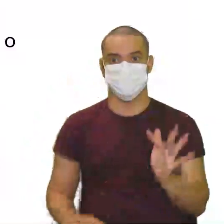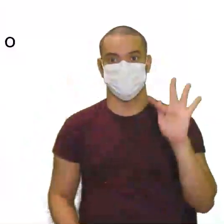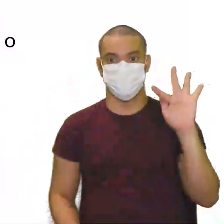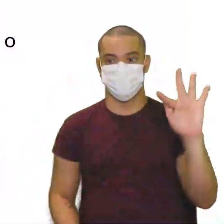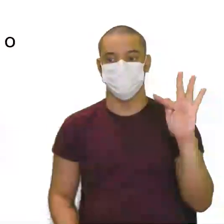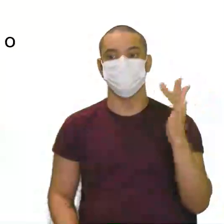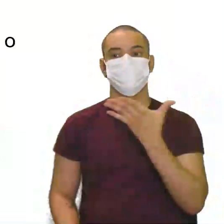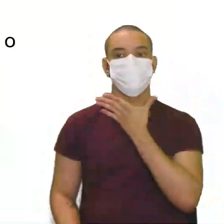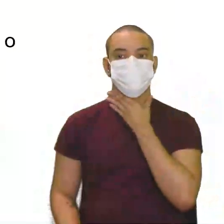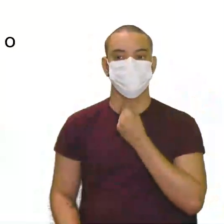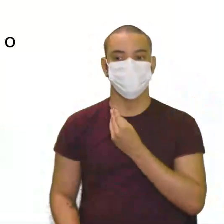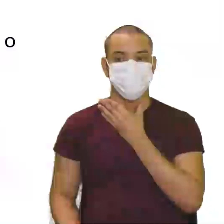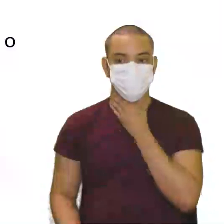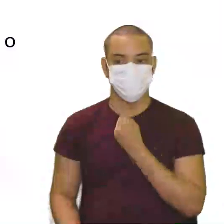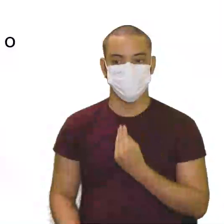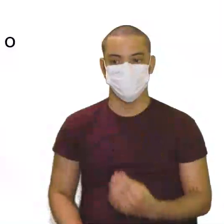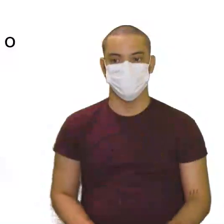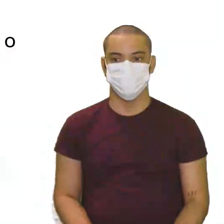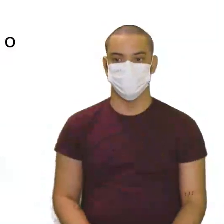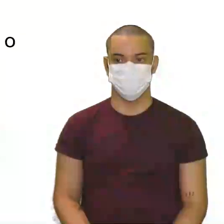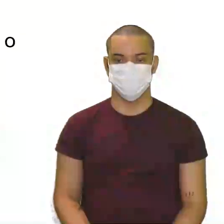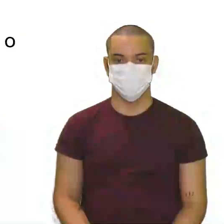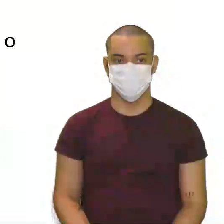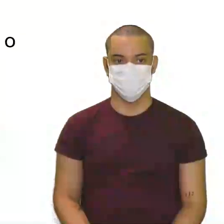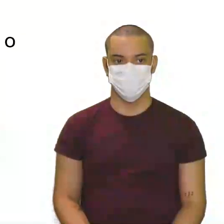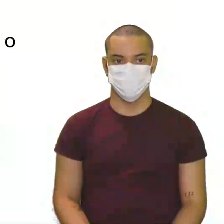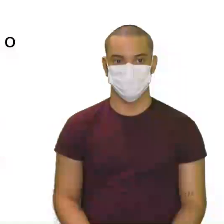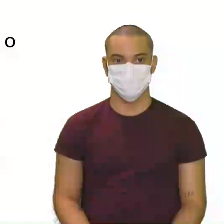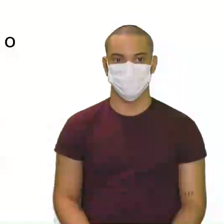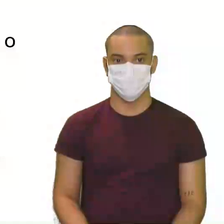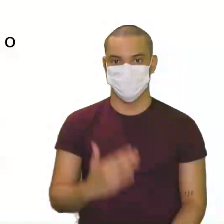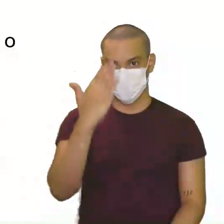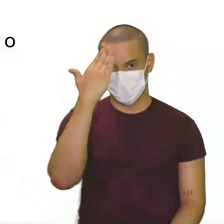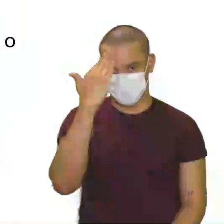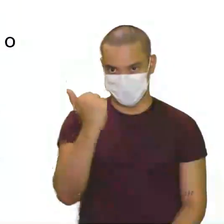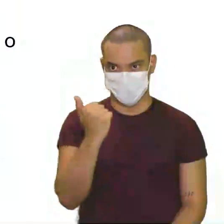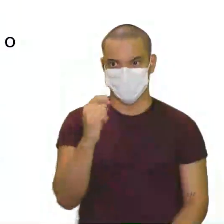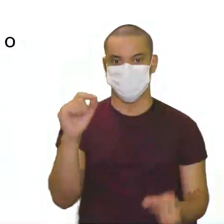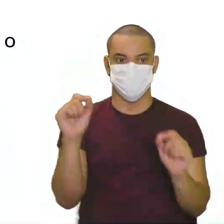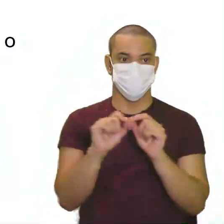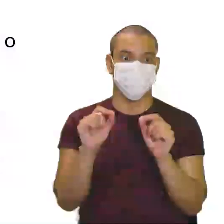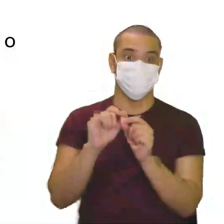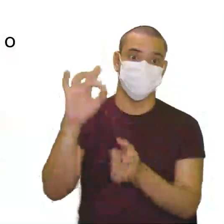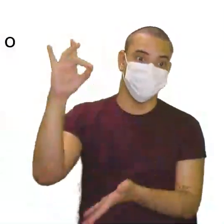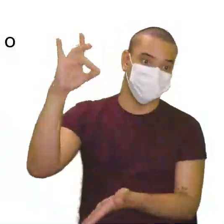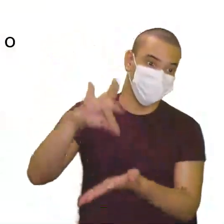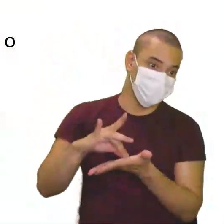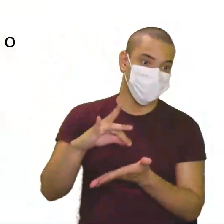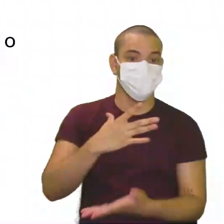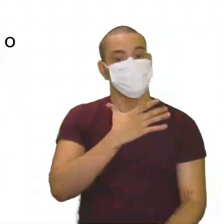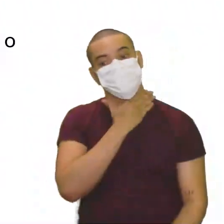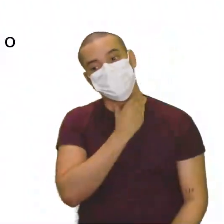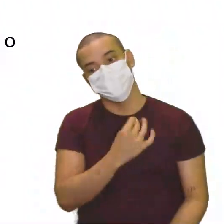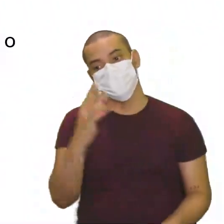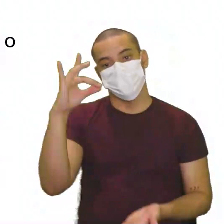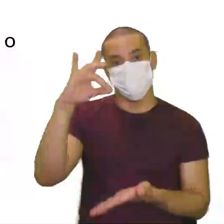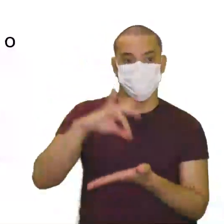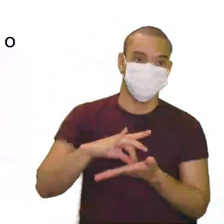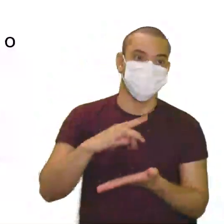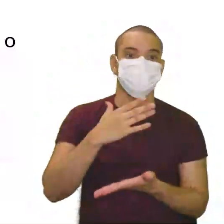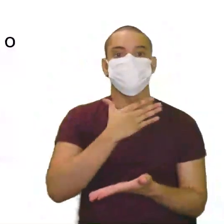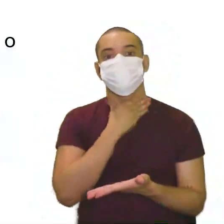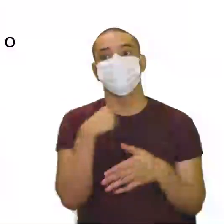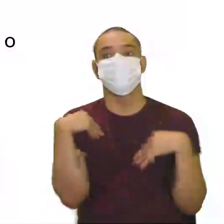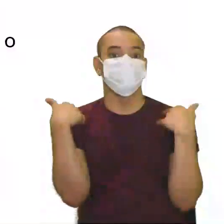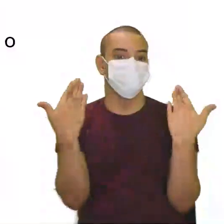verdadeiras e f para as afirmações falsas então aqui a gente vai julgar o que que é verdadeiro e o que que é falso Então